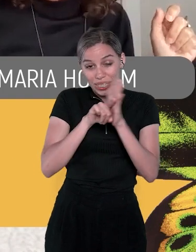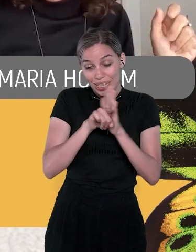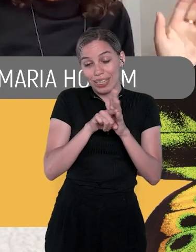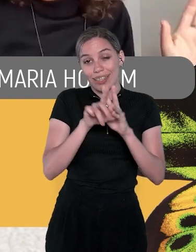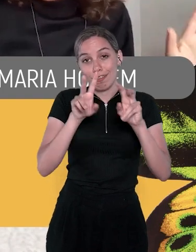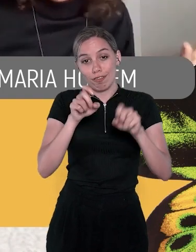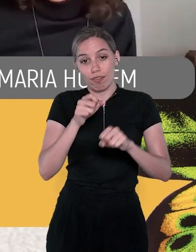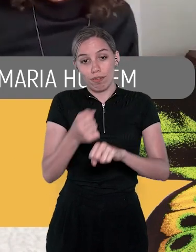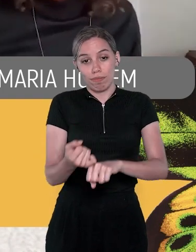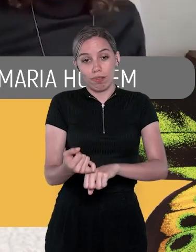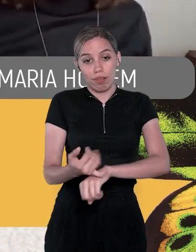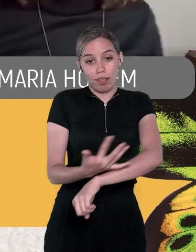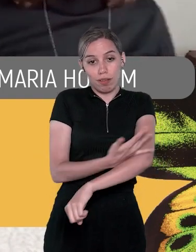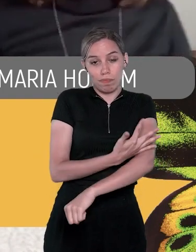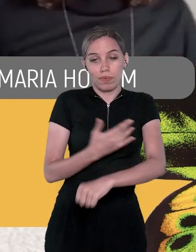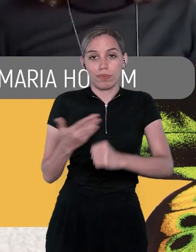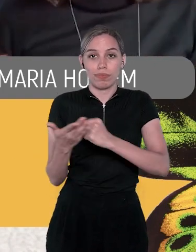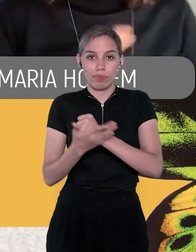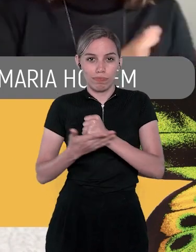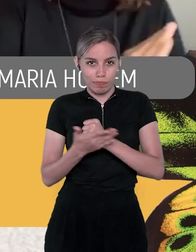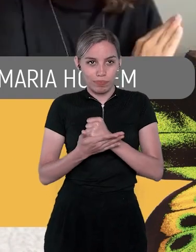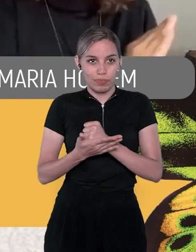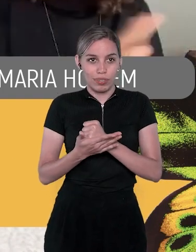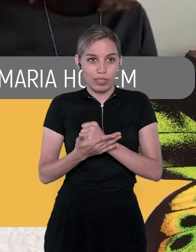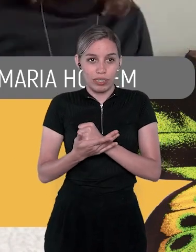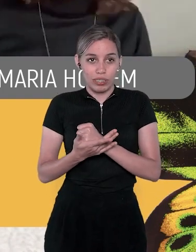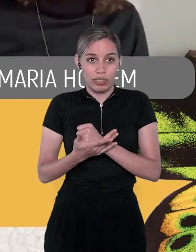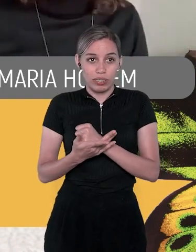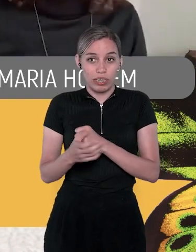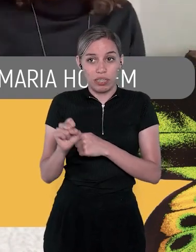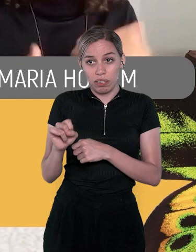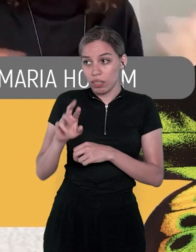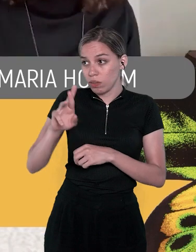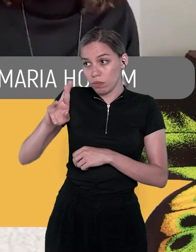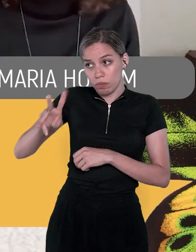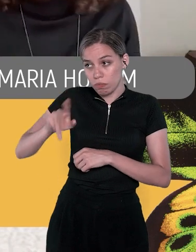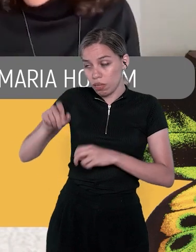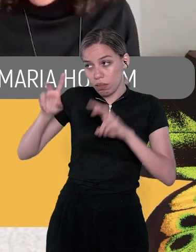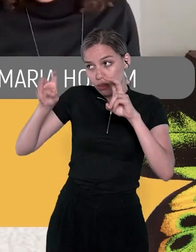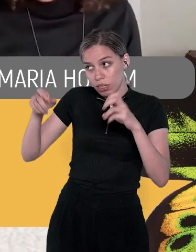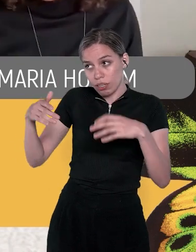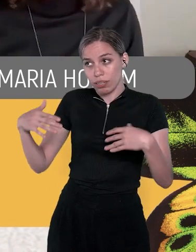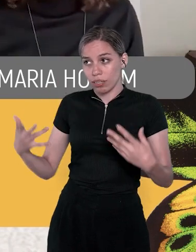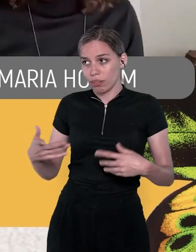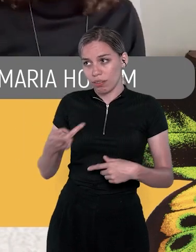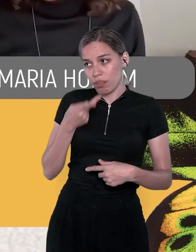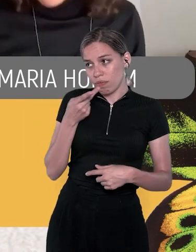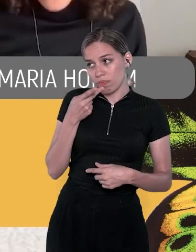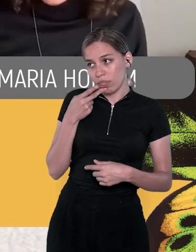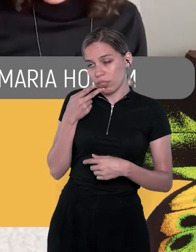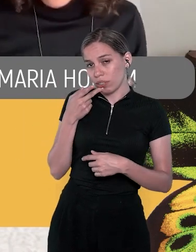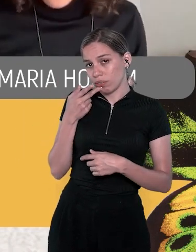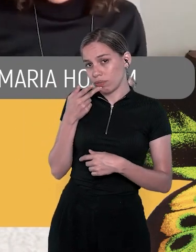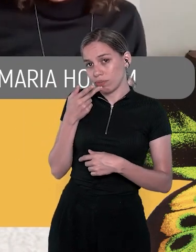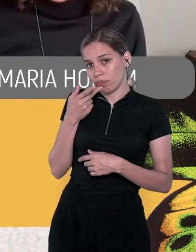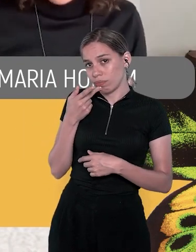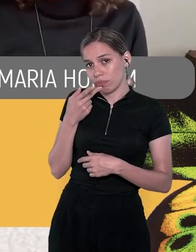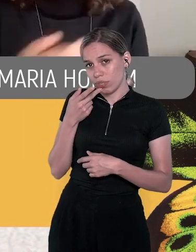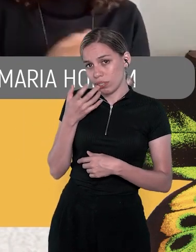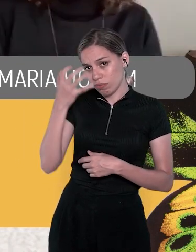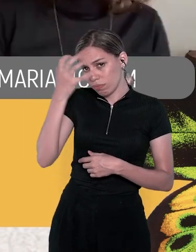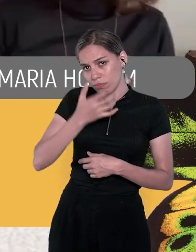primitivas. Então, vamos. Então, agora o assunto só pode ser esse, senão a gente não tá falando sério, não é?